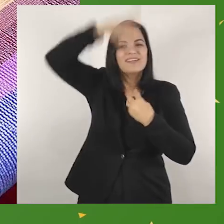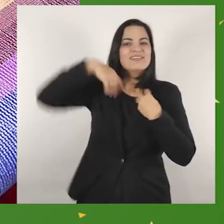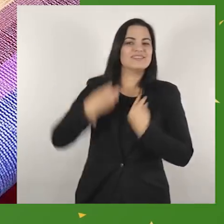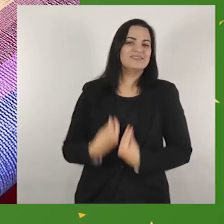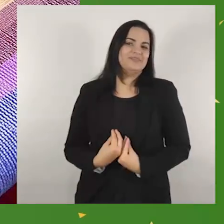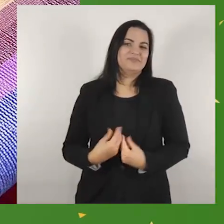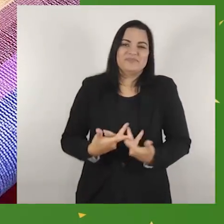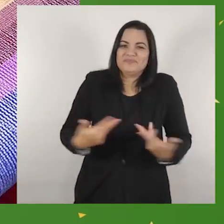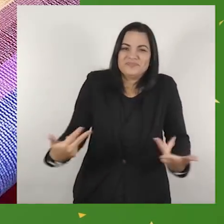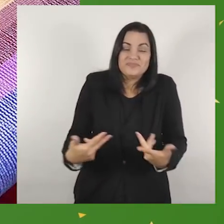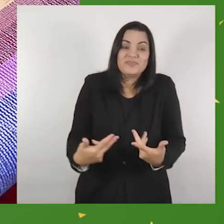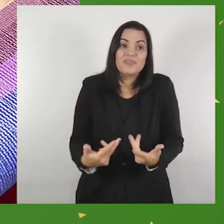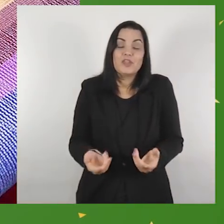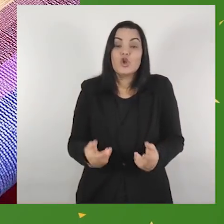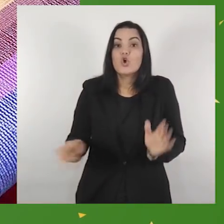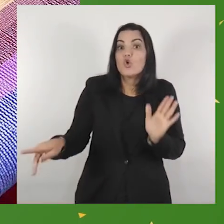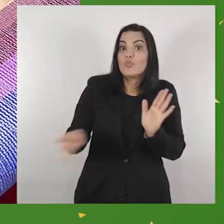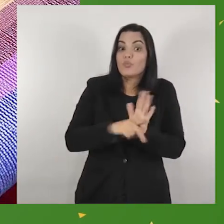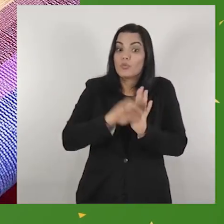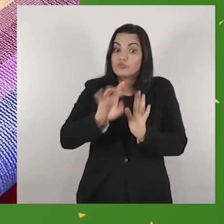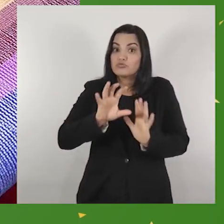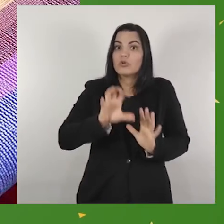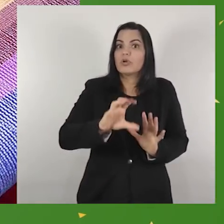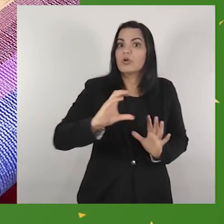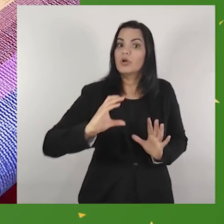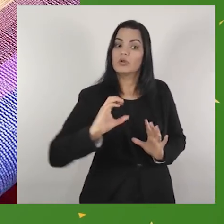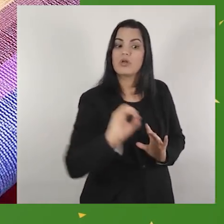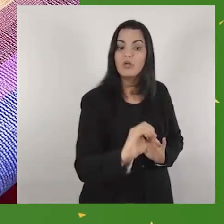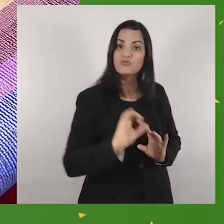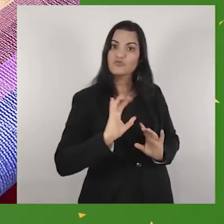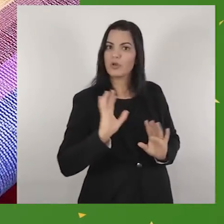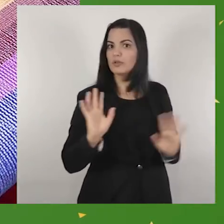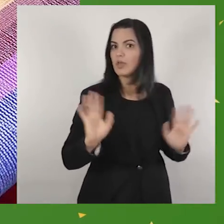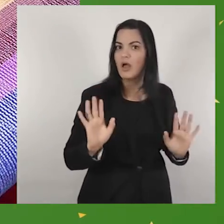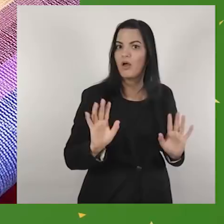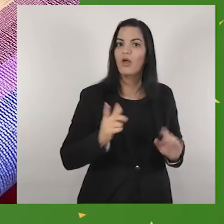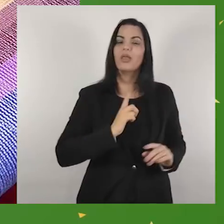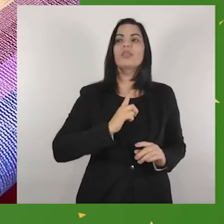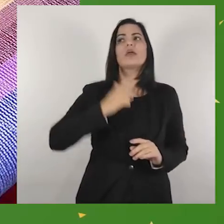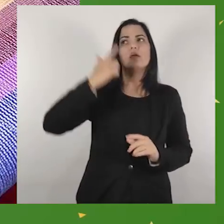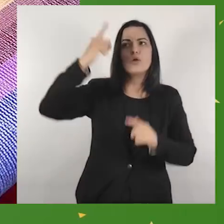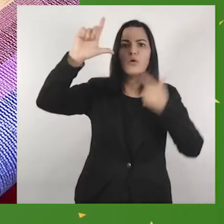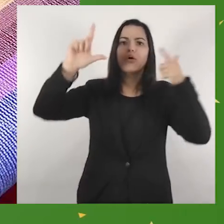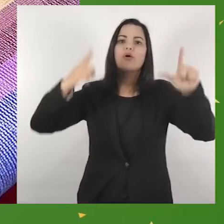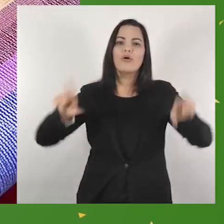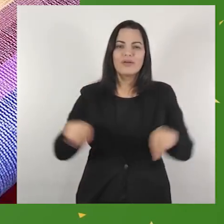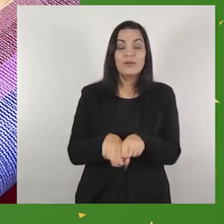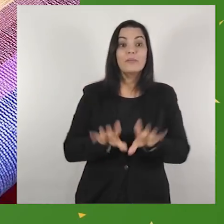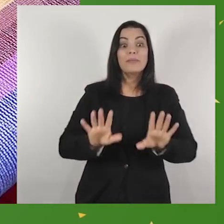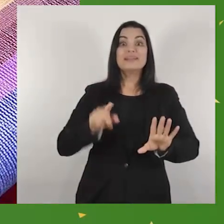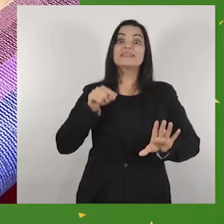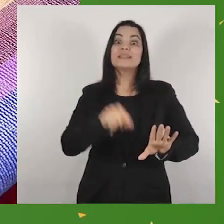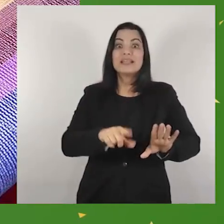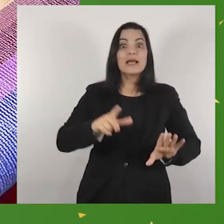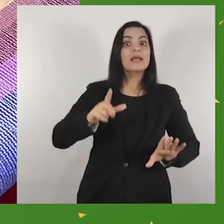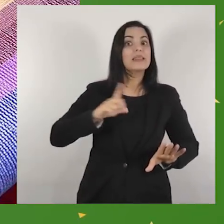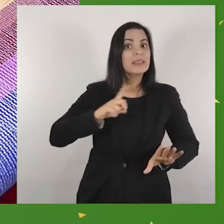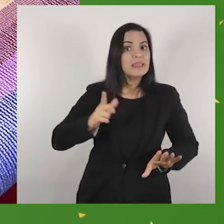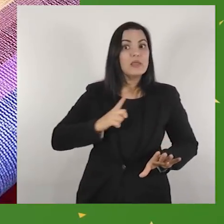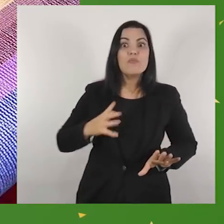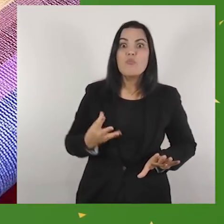ser feita no tear. Não é uma exclusividade da região centro-oeste, tá bom? Mas é algo